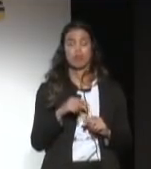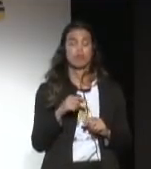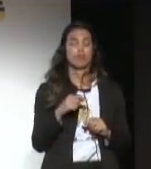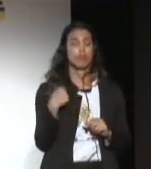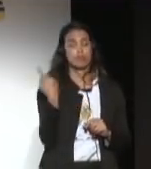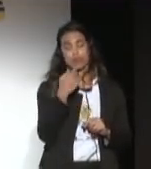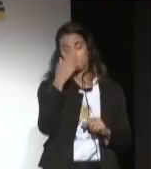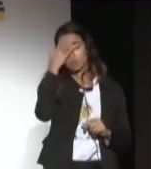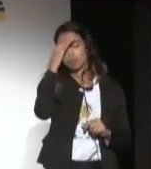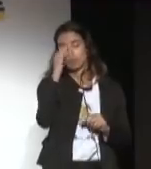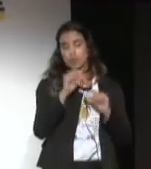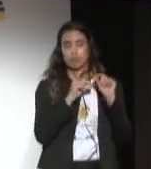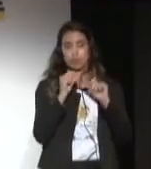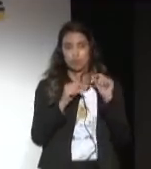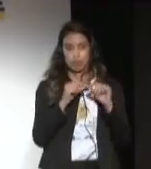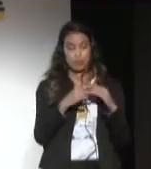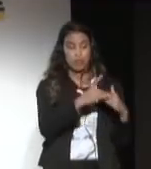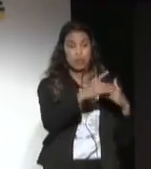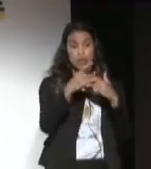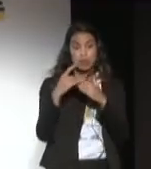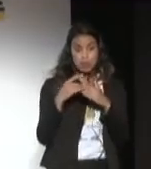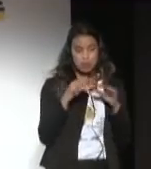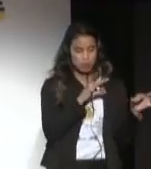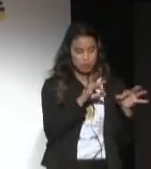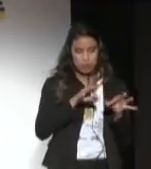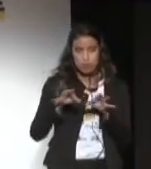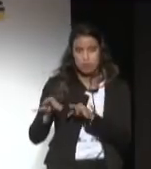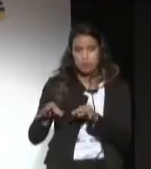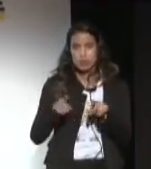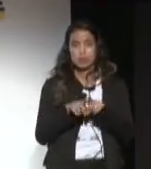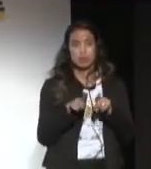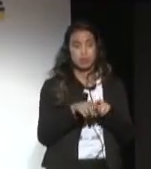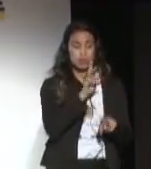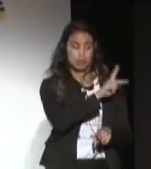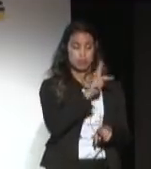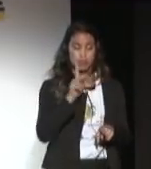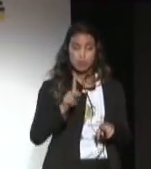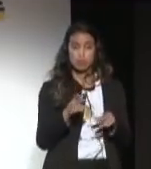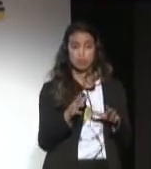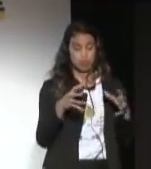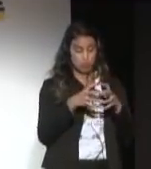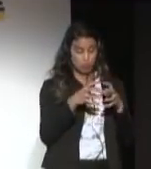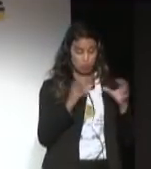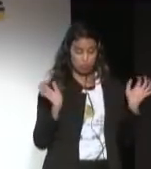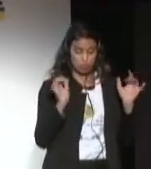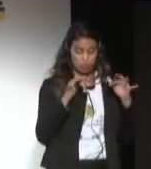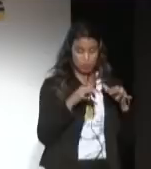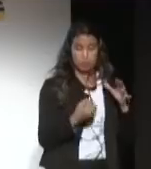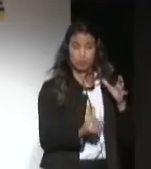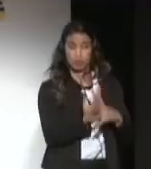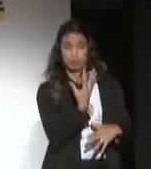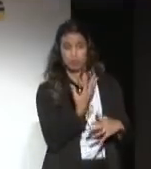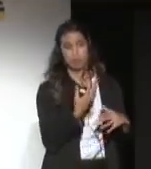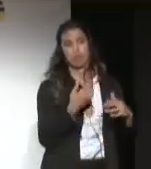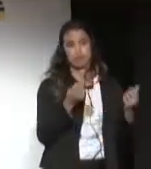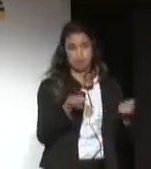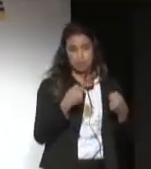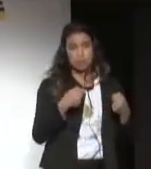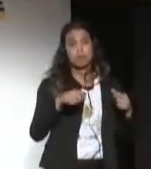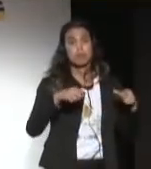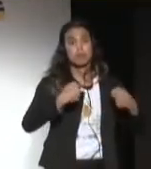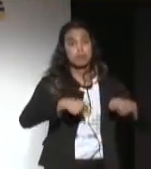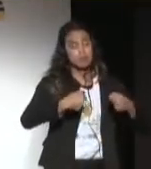envolver os professores e os líderes no planejamento para poder realizar esse tipo de programas. A gente precisa pensar em